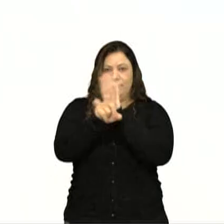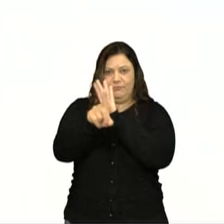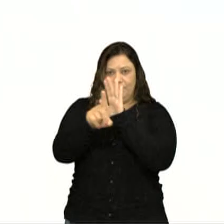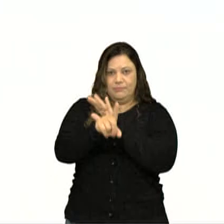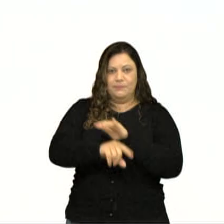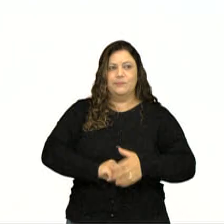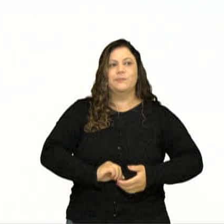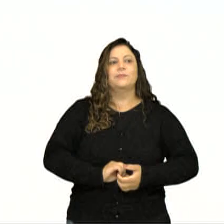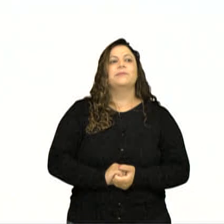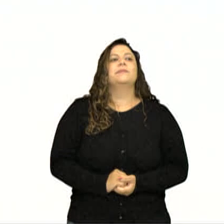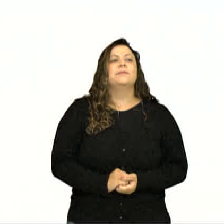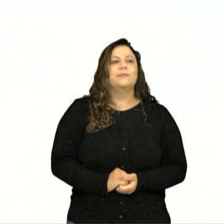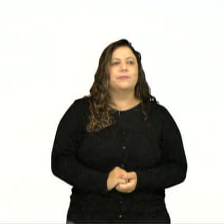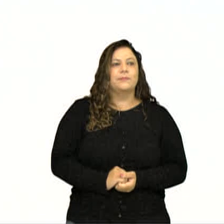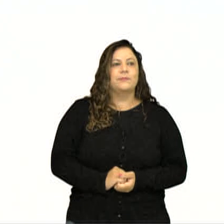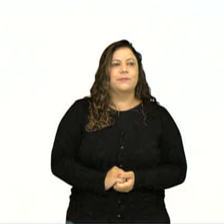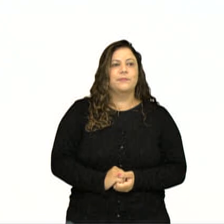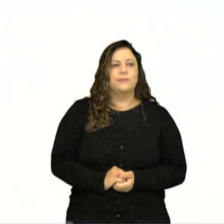isso. Disse